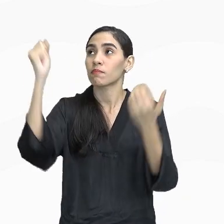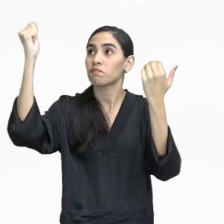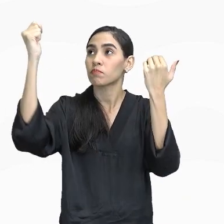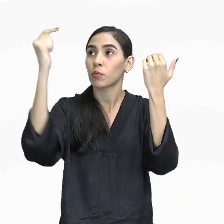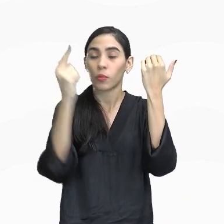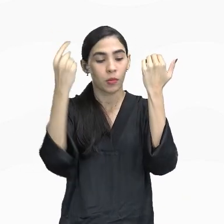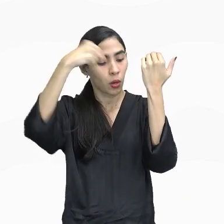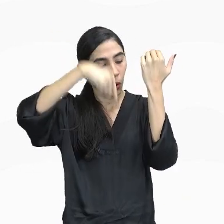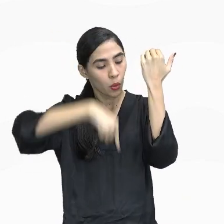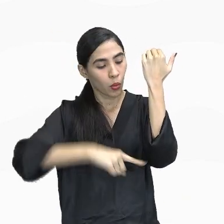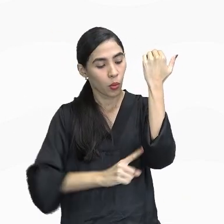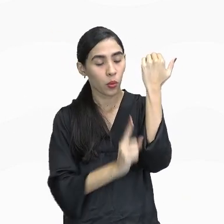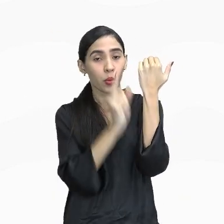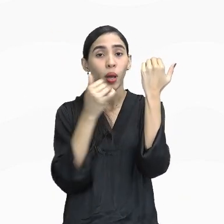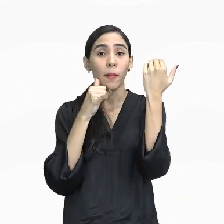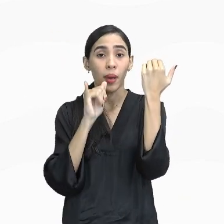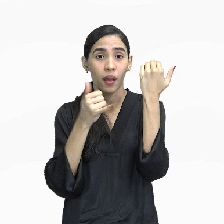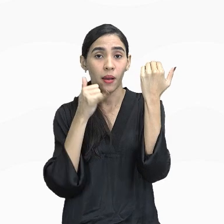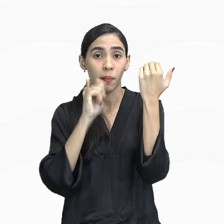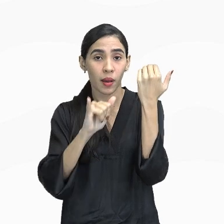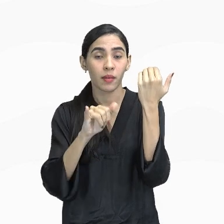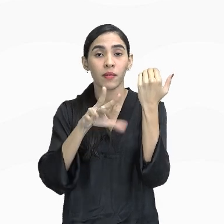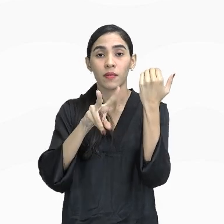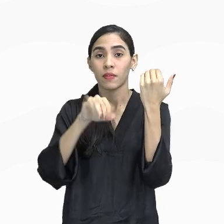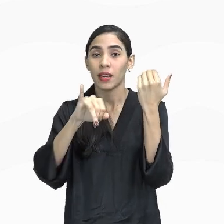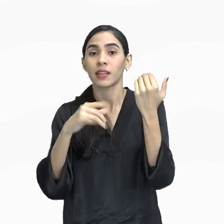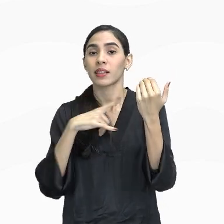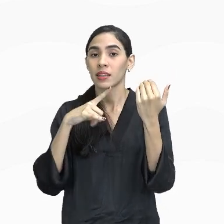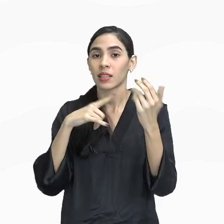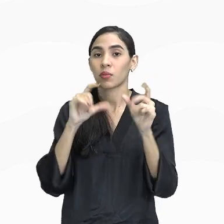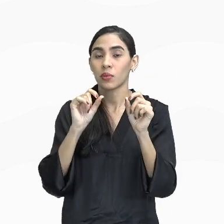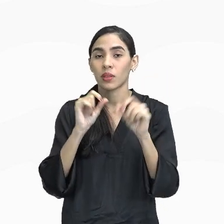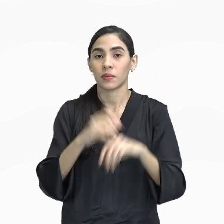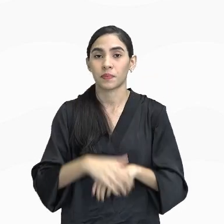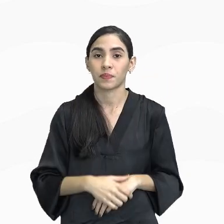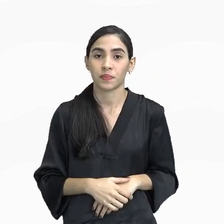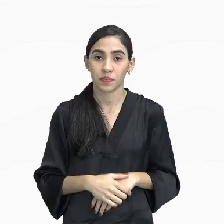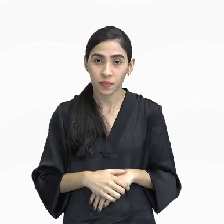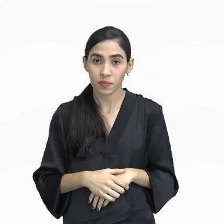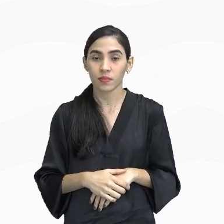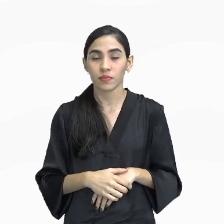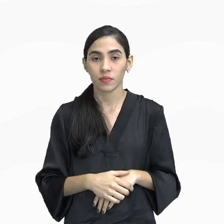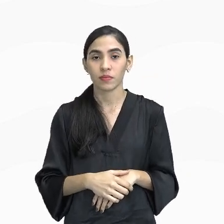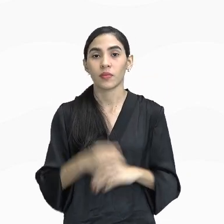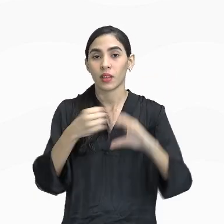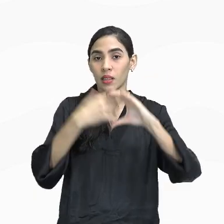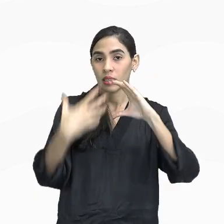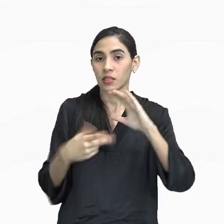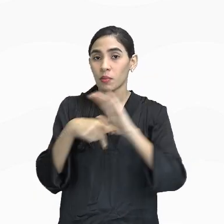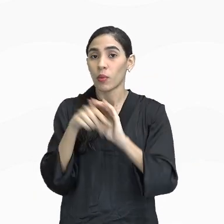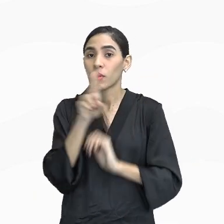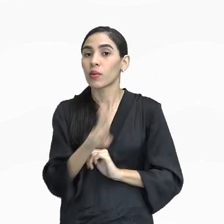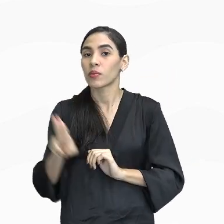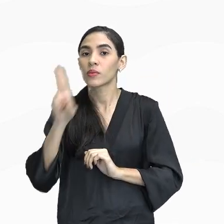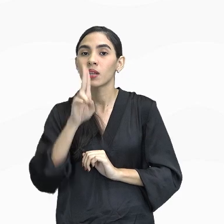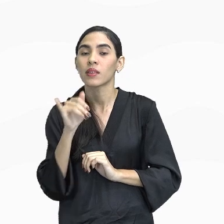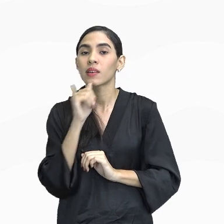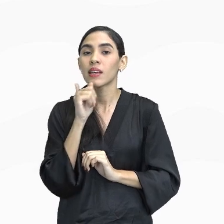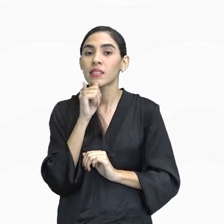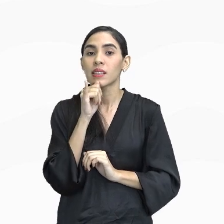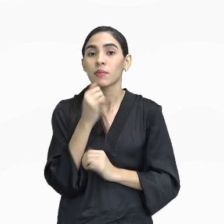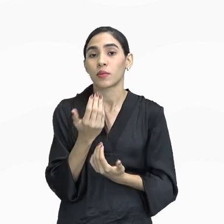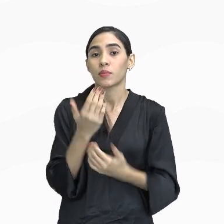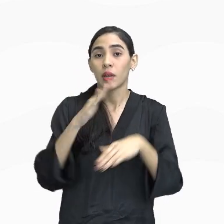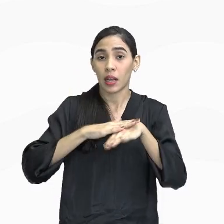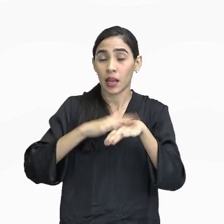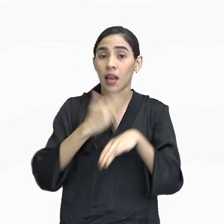eu disse, é justamente esse processo onde eles vão obter, né, aquele elemento que vai ser utilizado como